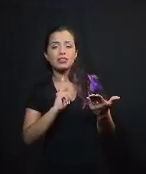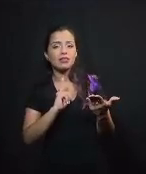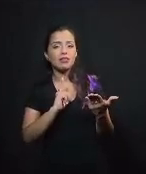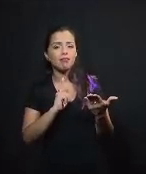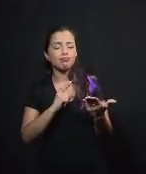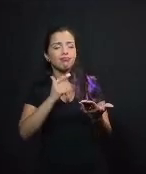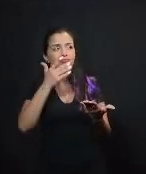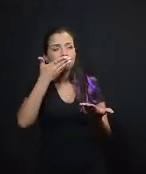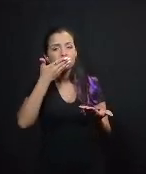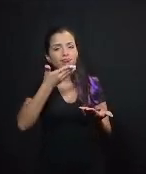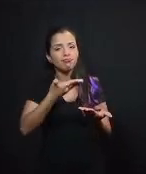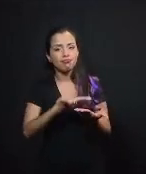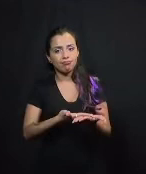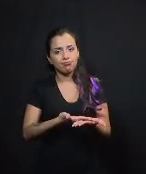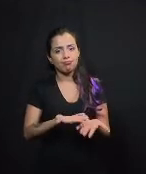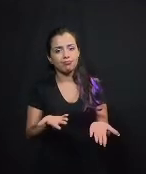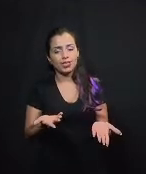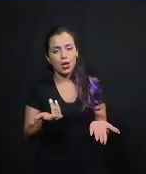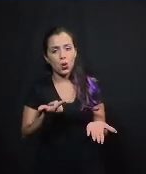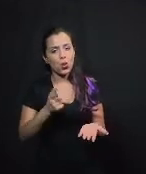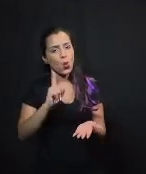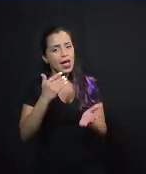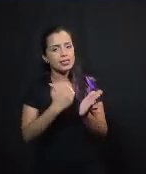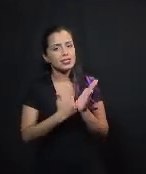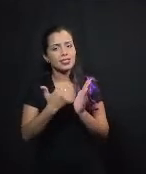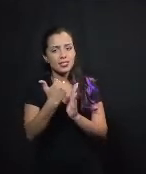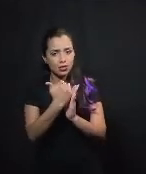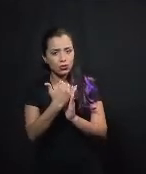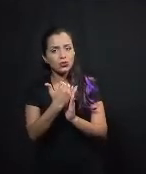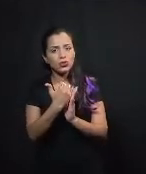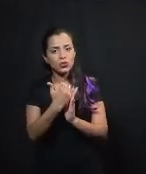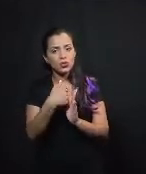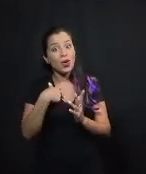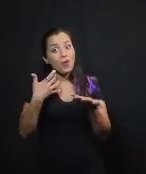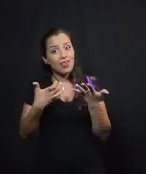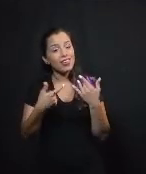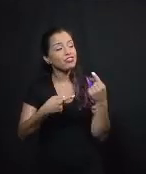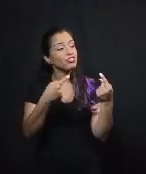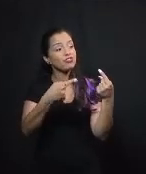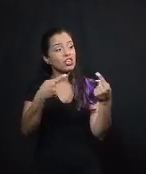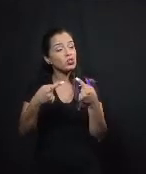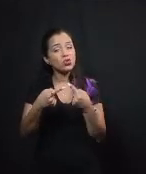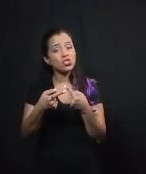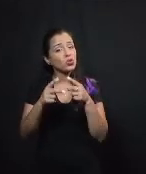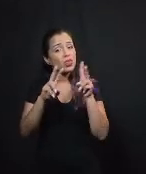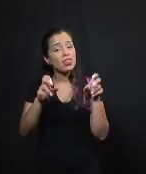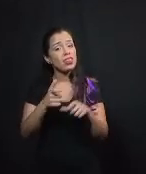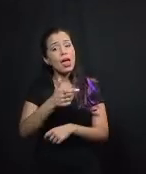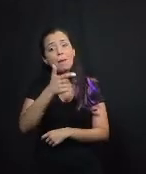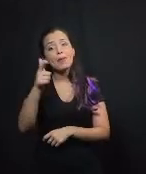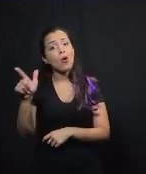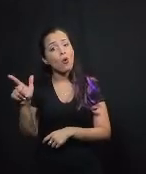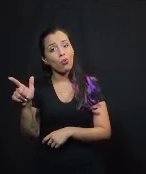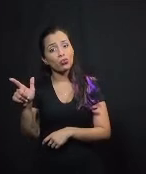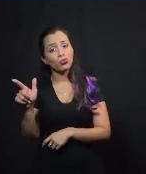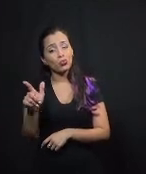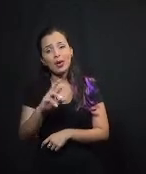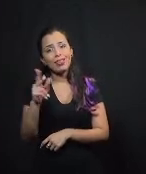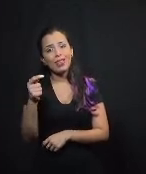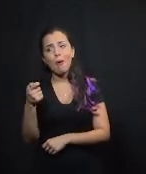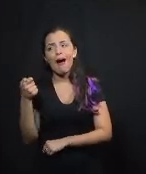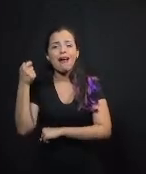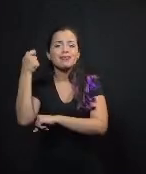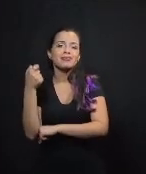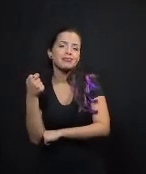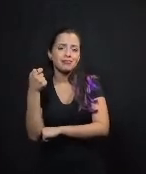Não estamos exagerando nada. Eu gostaria que nós estivéssemos aqui discutindo outros temas até, e não a resistência